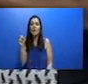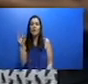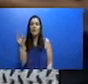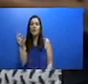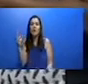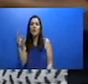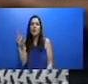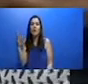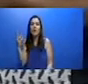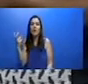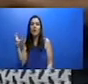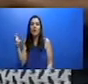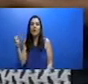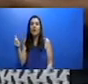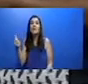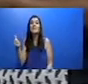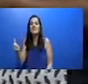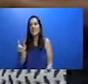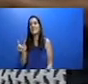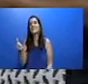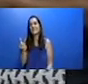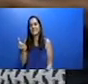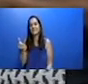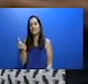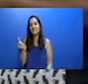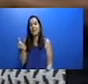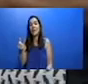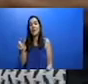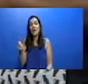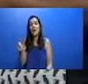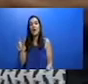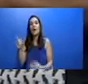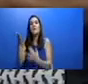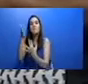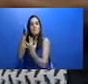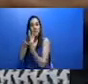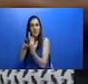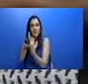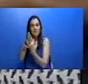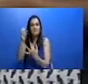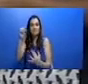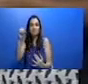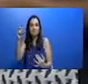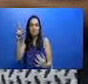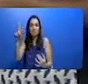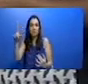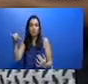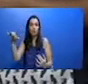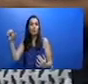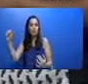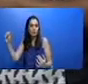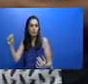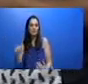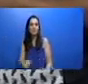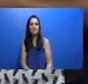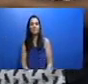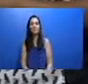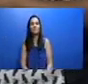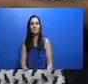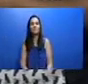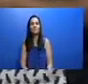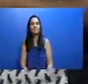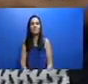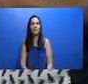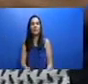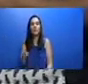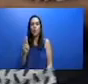3, 4, 5, 6. 6 equivale a meia dúzia. Viu que fácil? Continuando